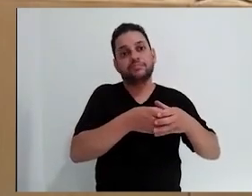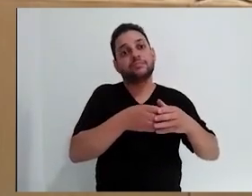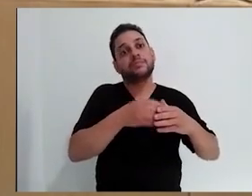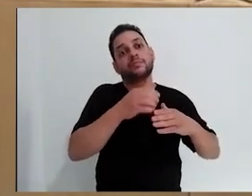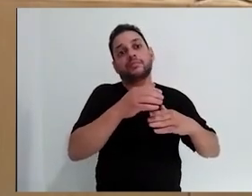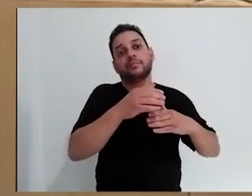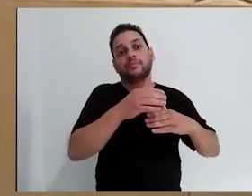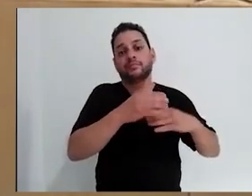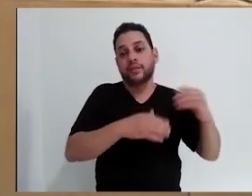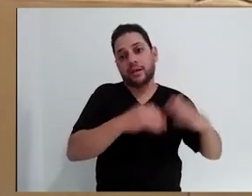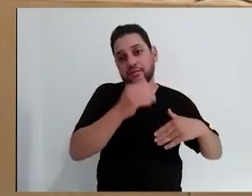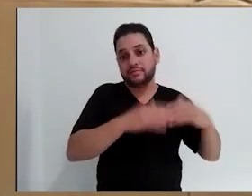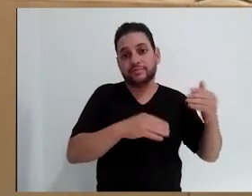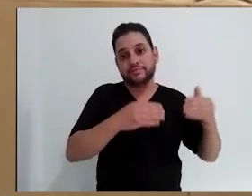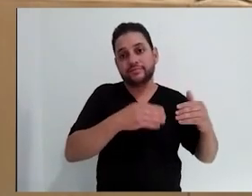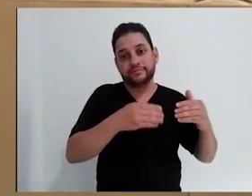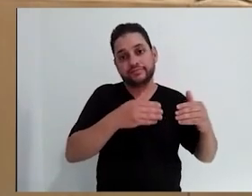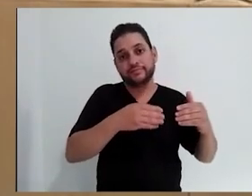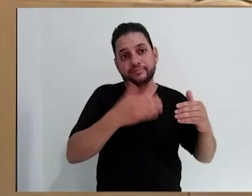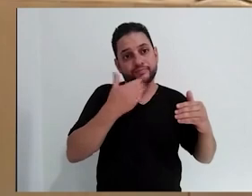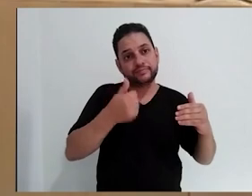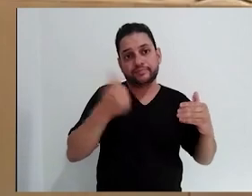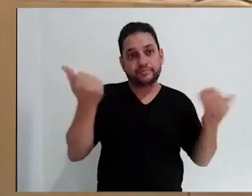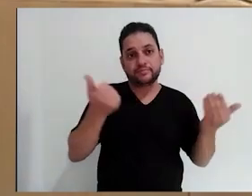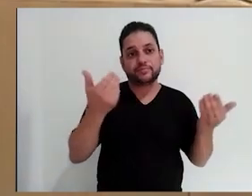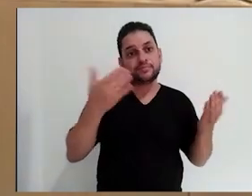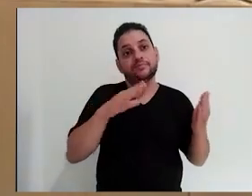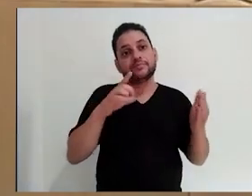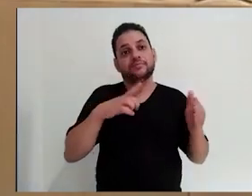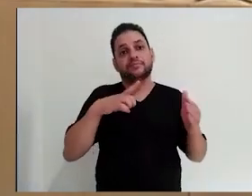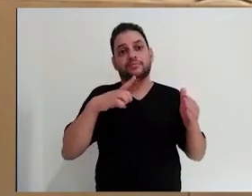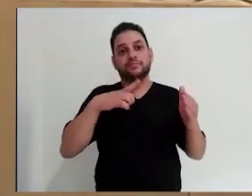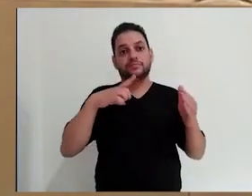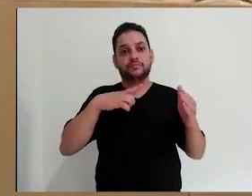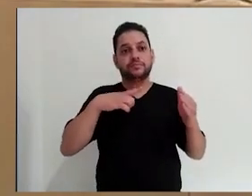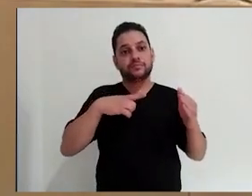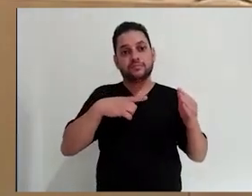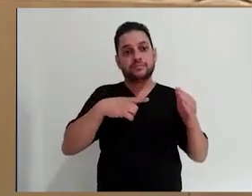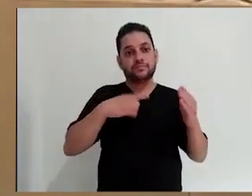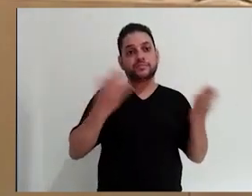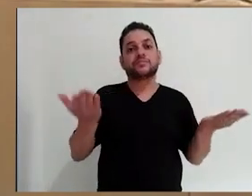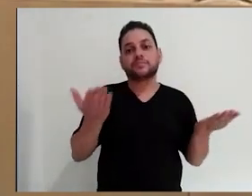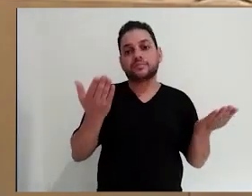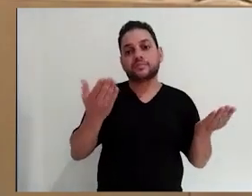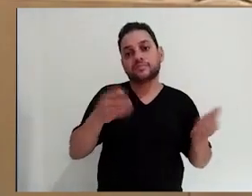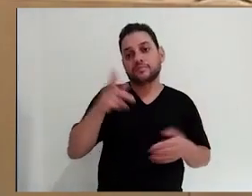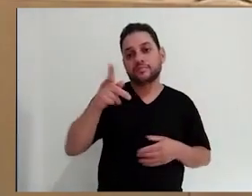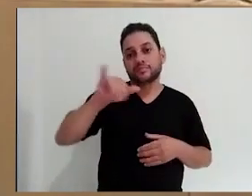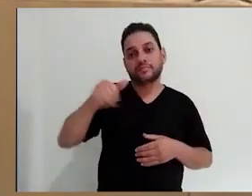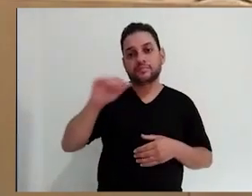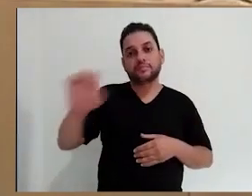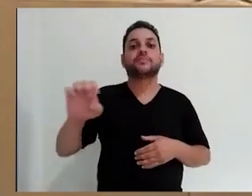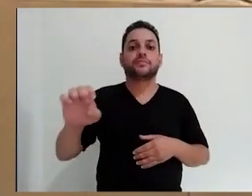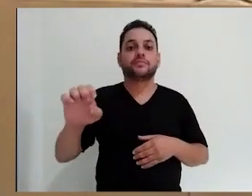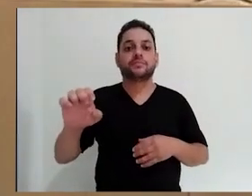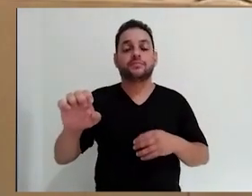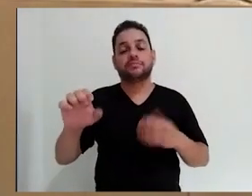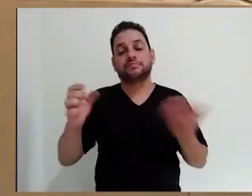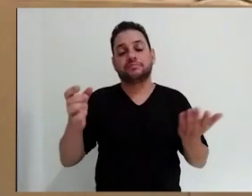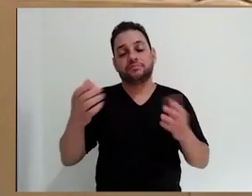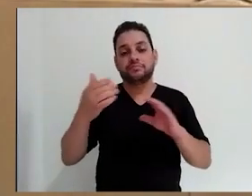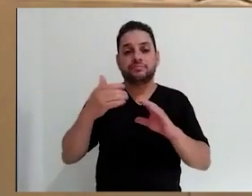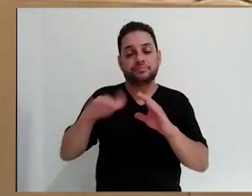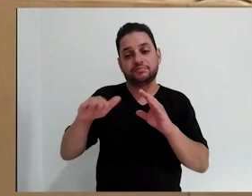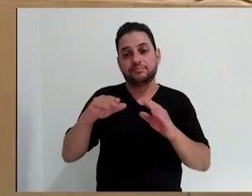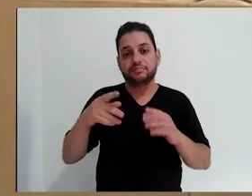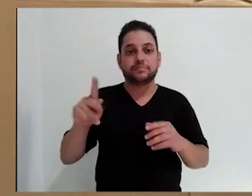tem hoje. Porque é o que eu falei, não dá para a gente mandar a parte pelo PJE. Isso.